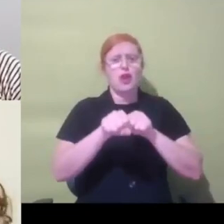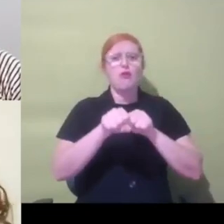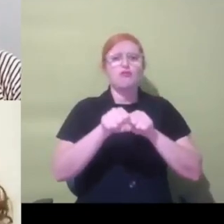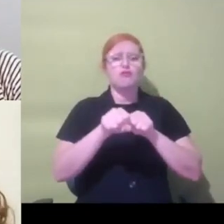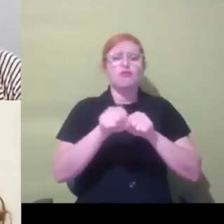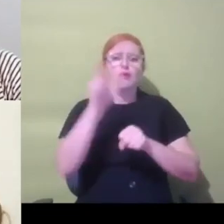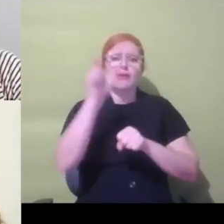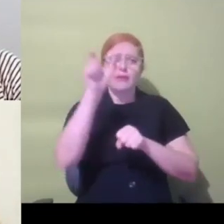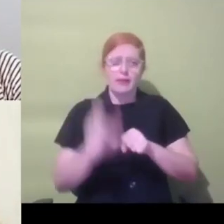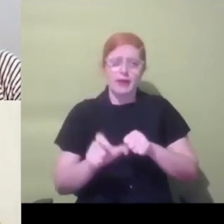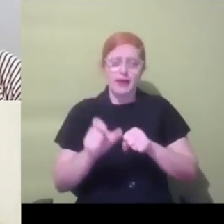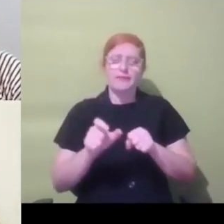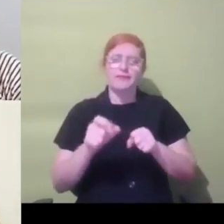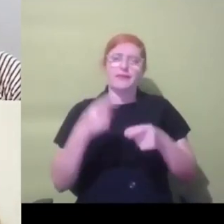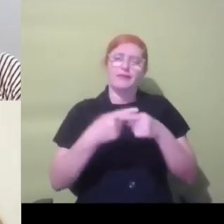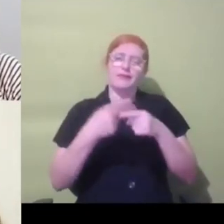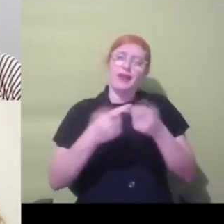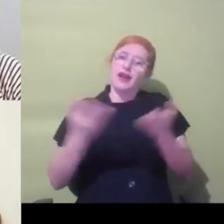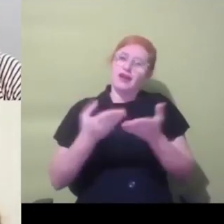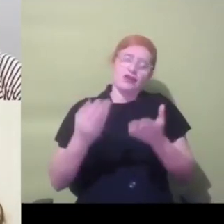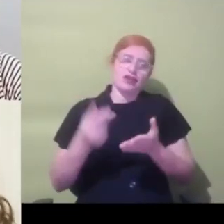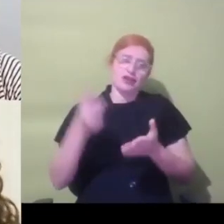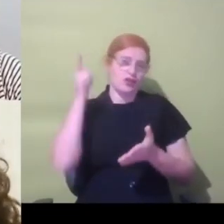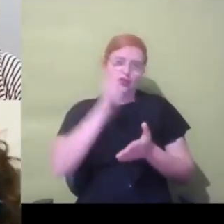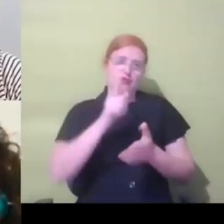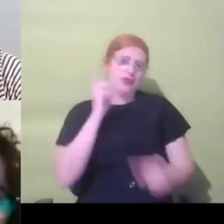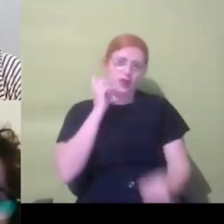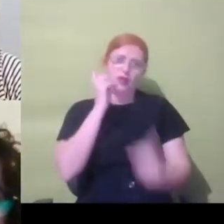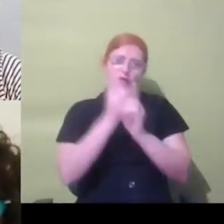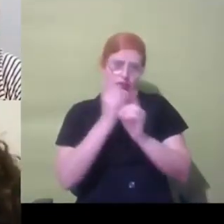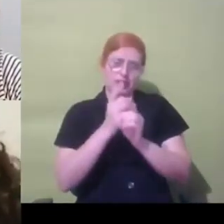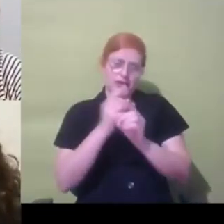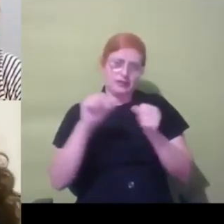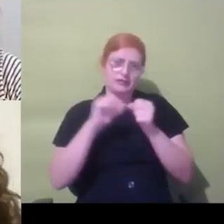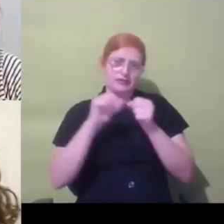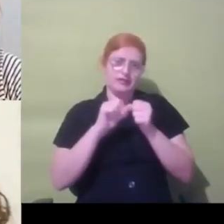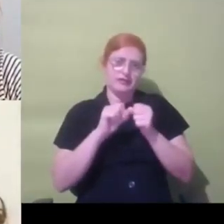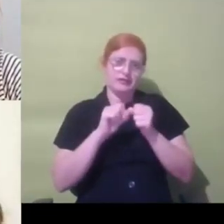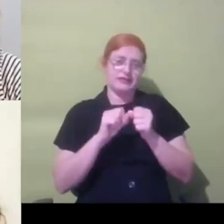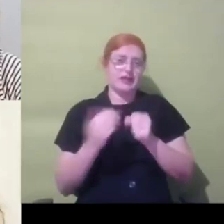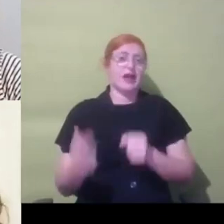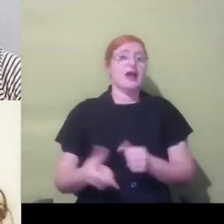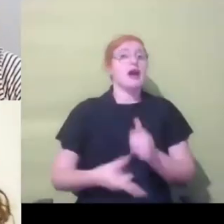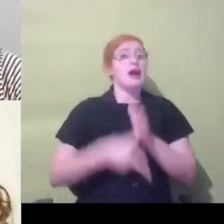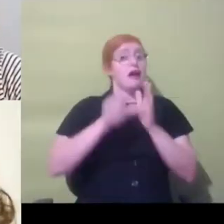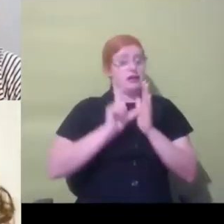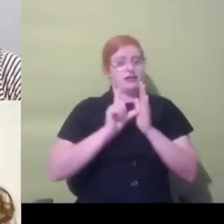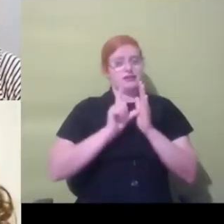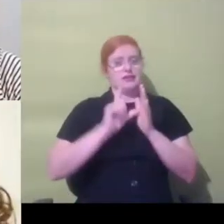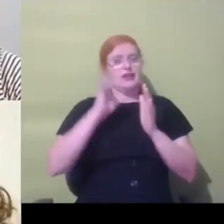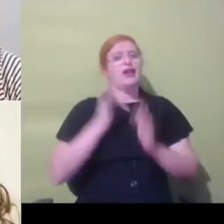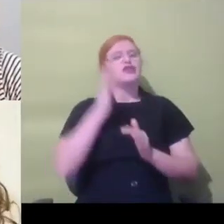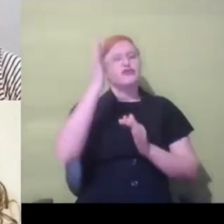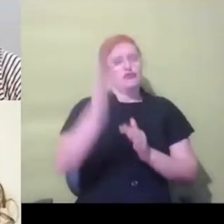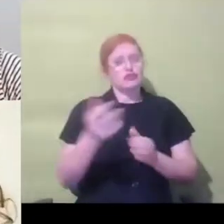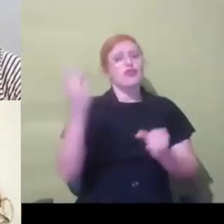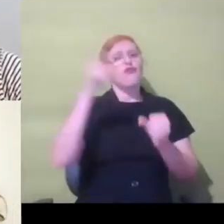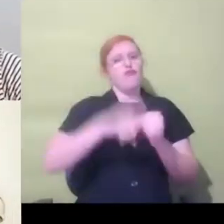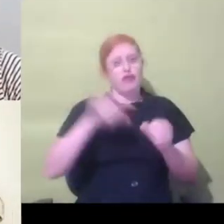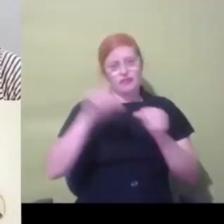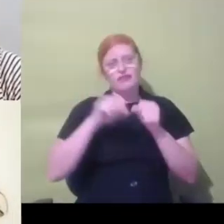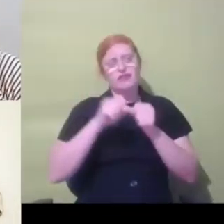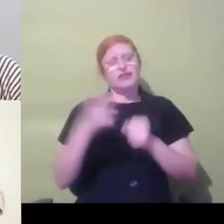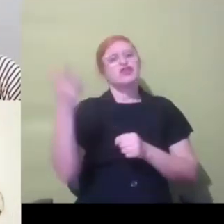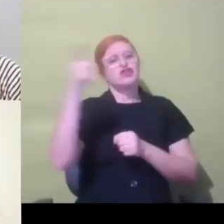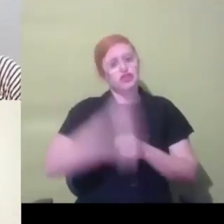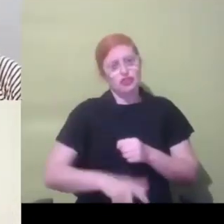estou falando a gente fazia, porque nesse momento a gente não está podendo se encontrar, né? Mas eu acho que espero que em breve a gente volte a fazer esse formato, que é um